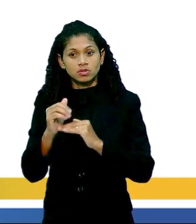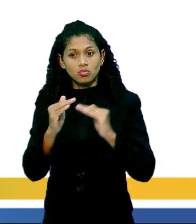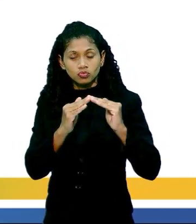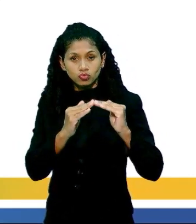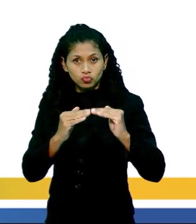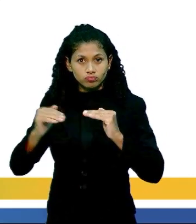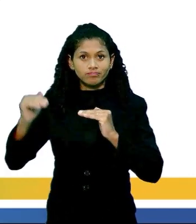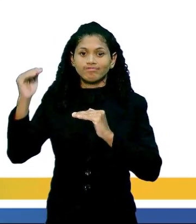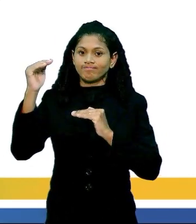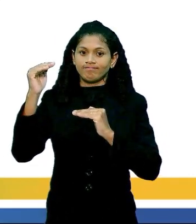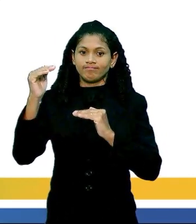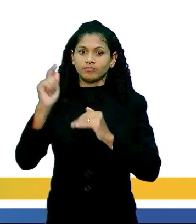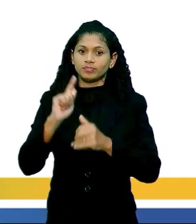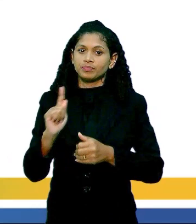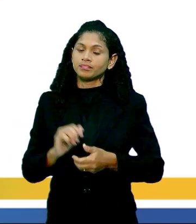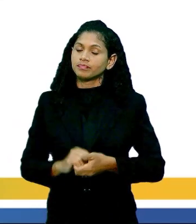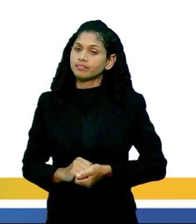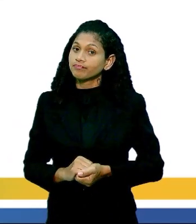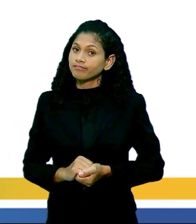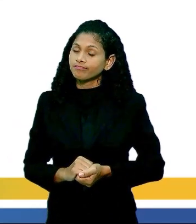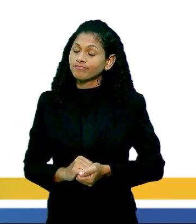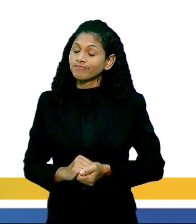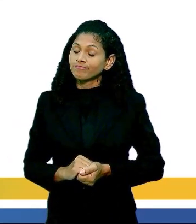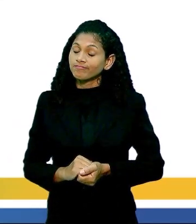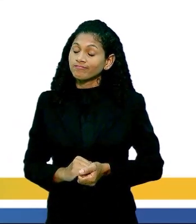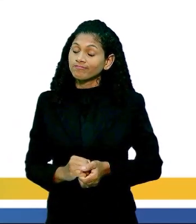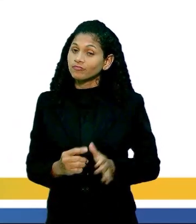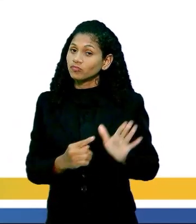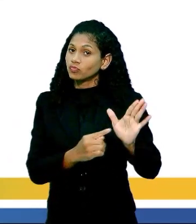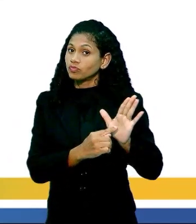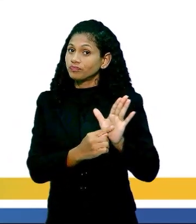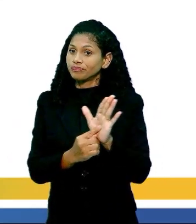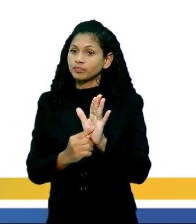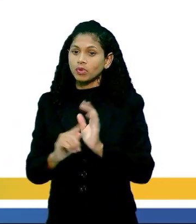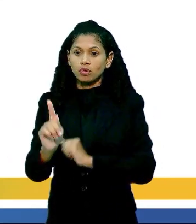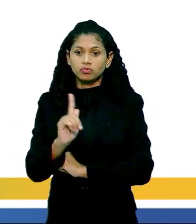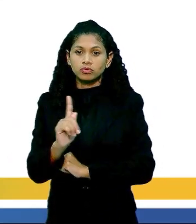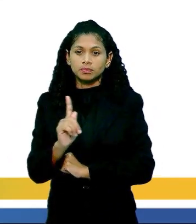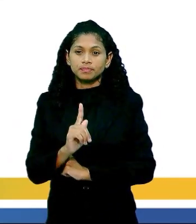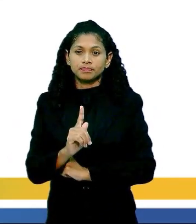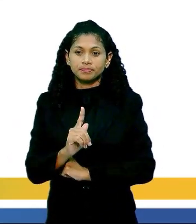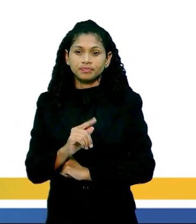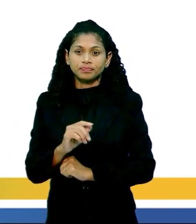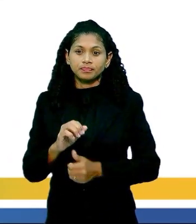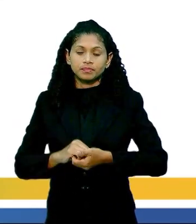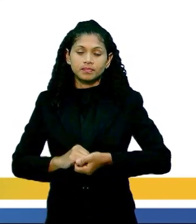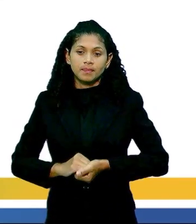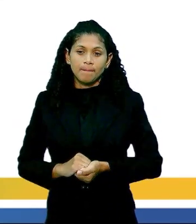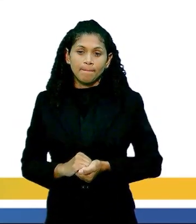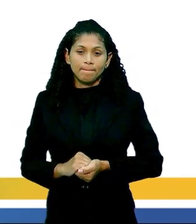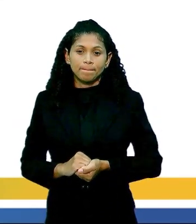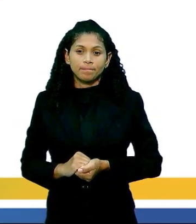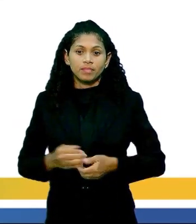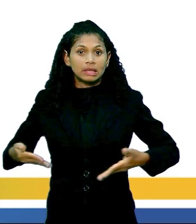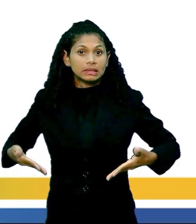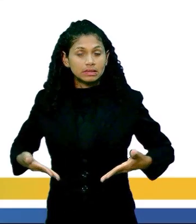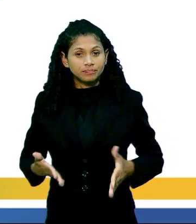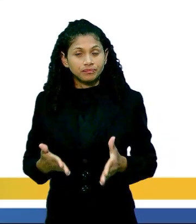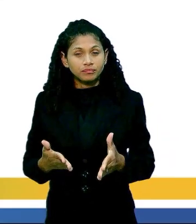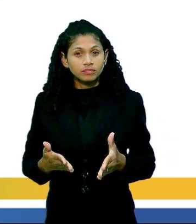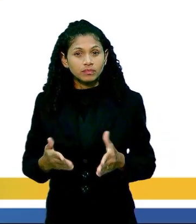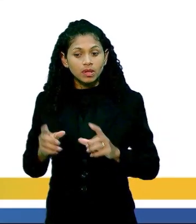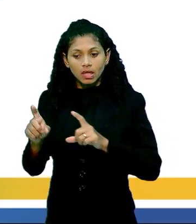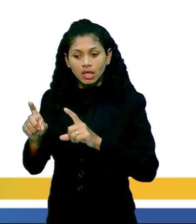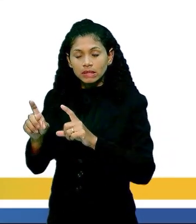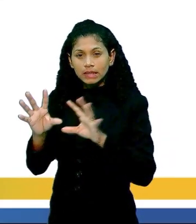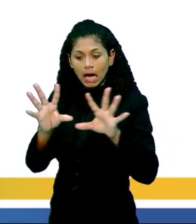Ok? Esquece. Sério, professor? Se a natalidade mais a imigração somada